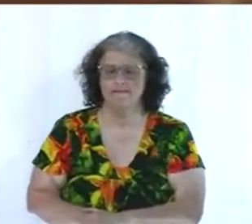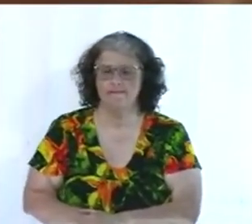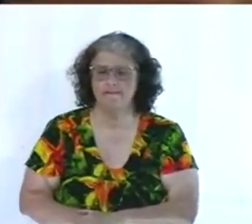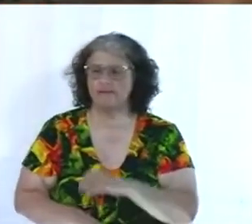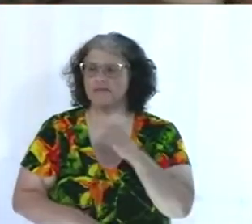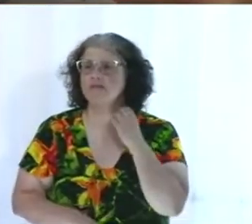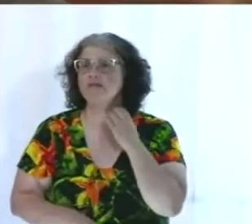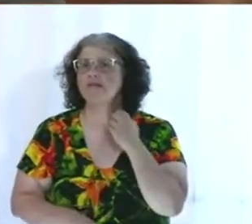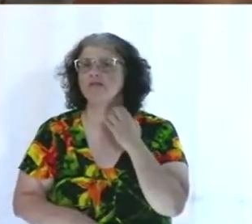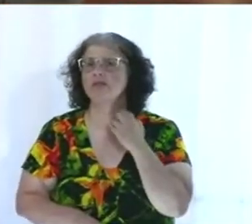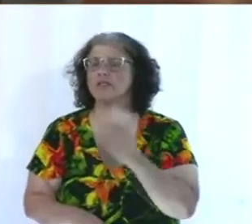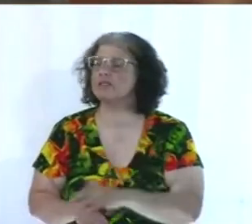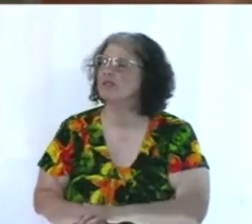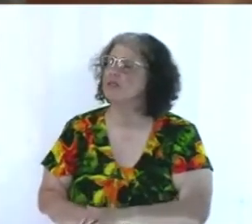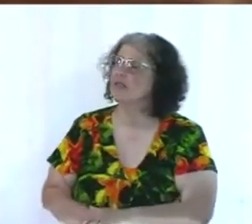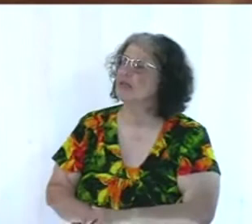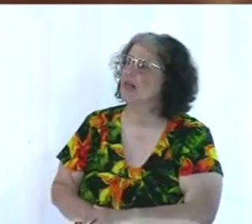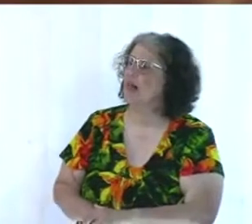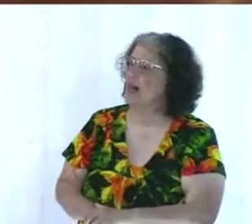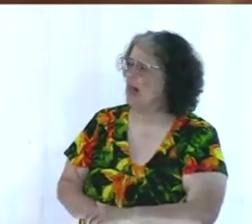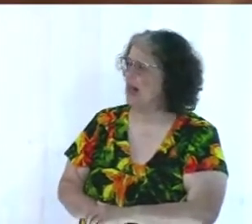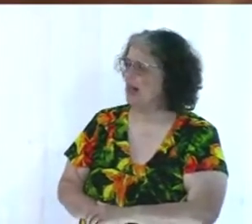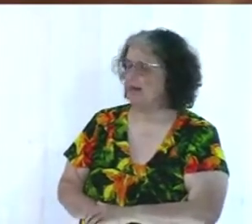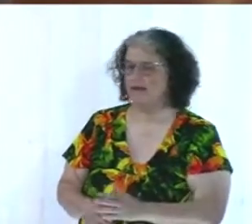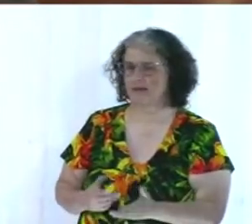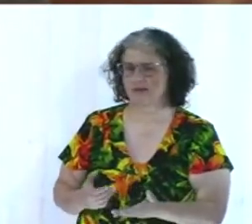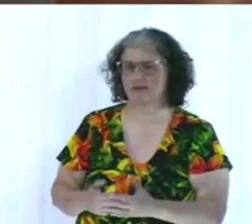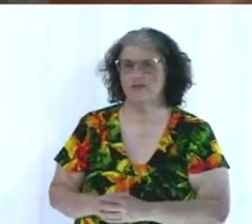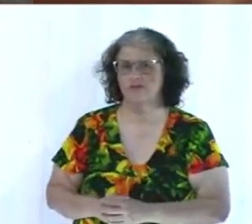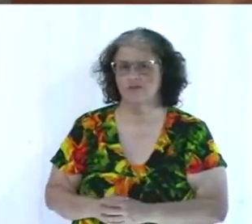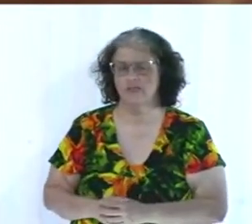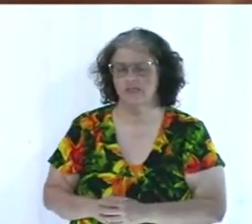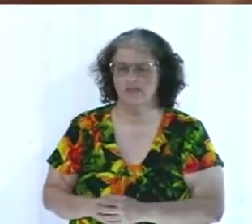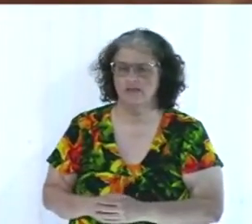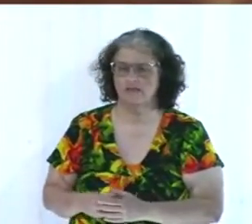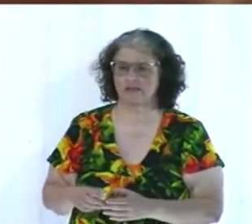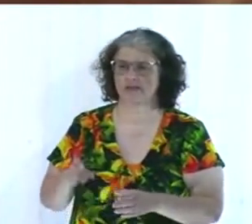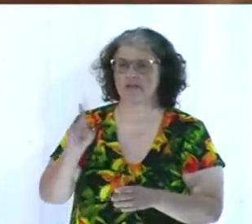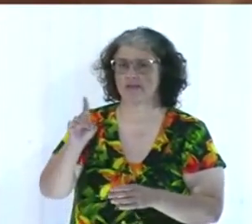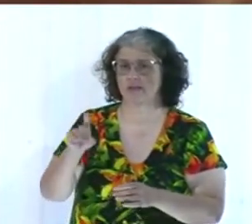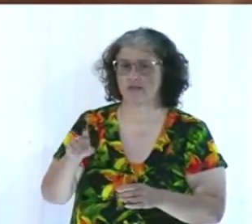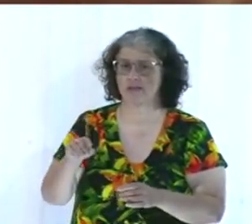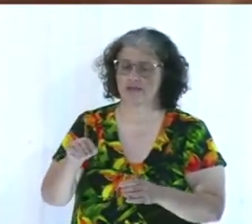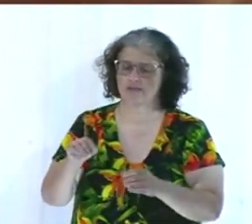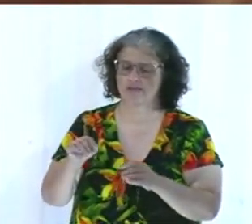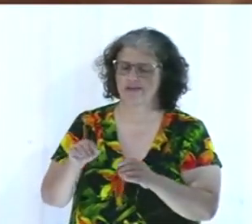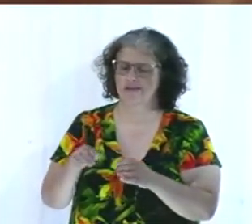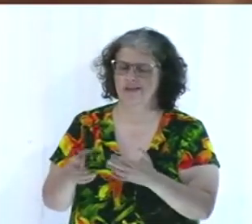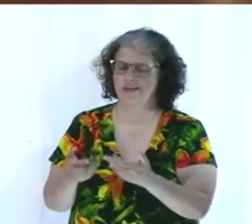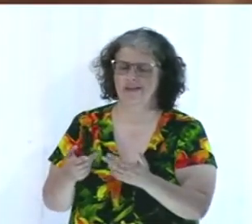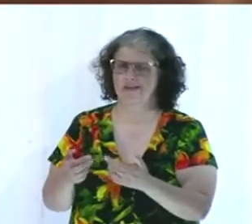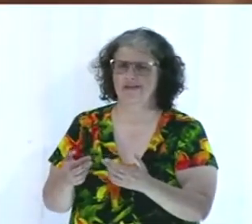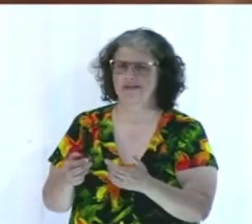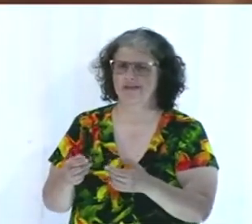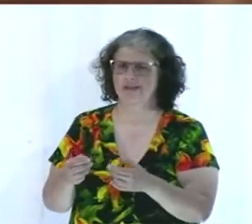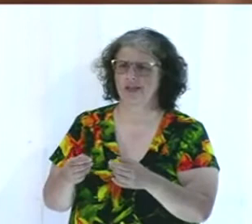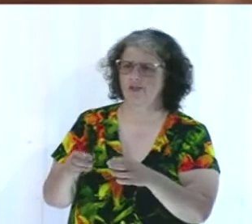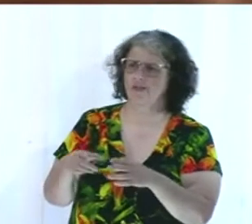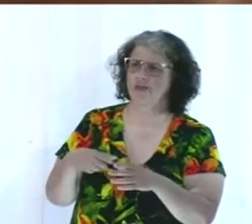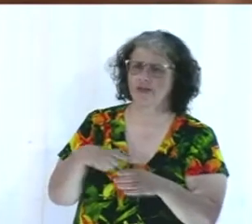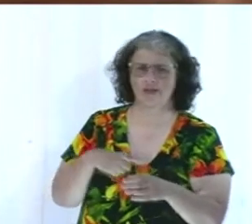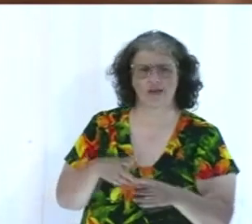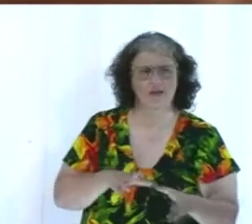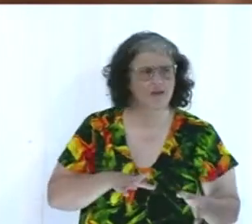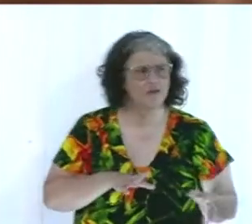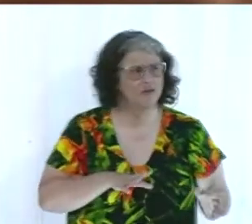fosse aquele programa que aquela emissora de televisão apresentava, porque no final, você decide. Mas, meu querido, você